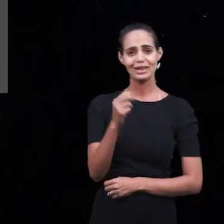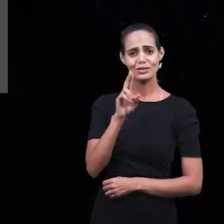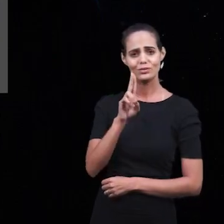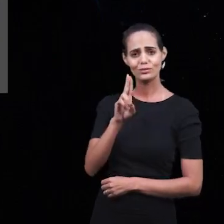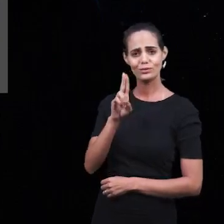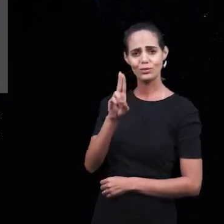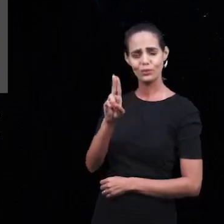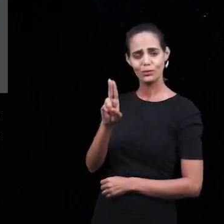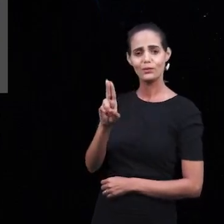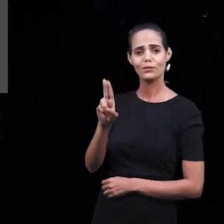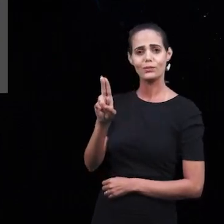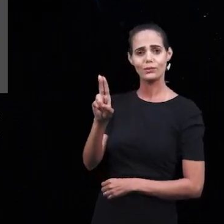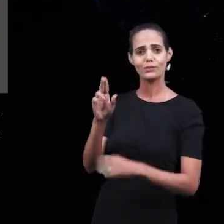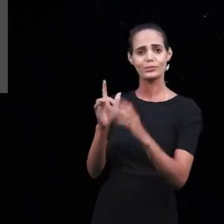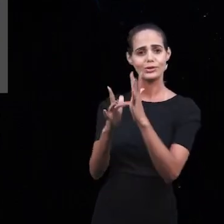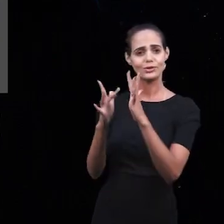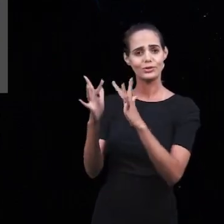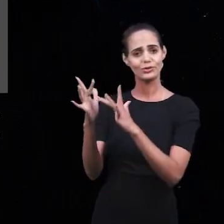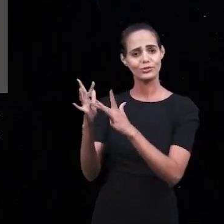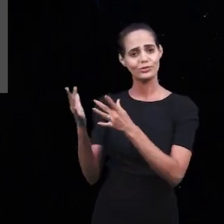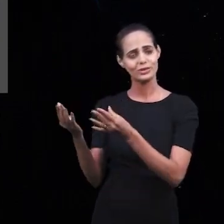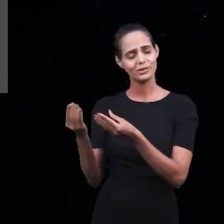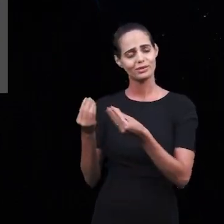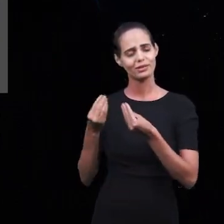Este nome dá conforto,